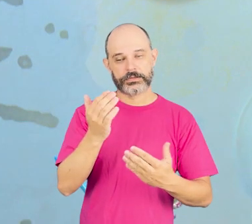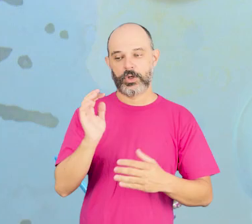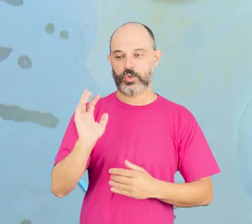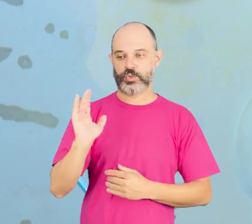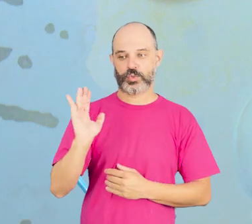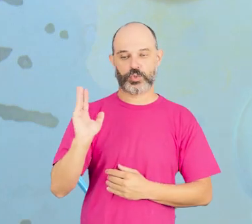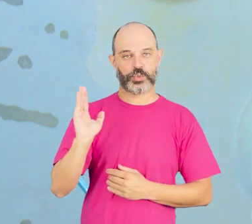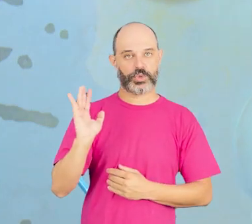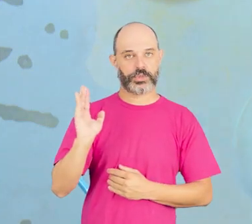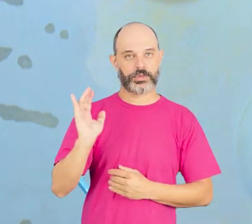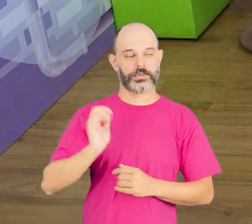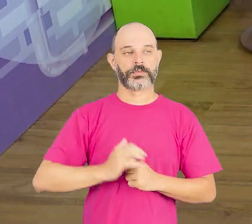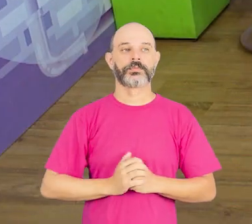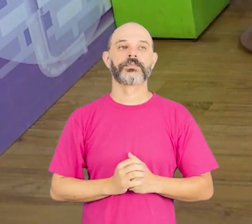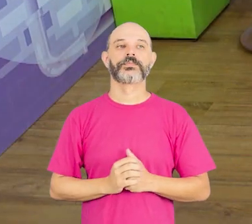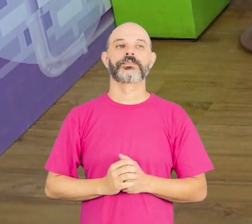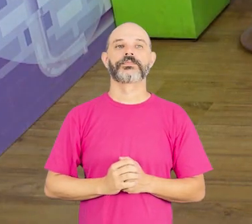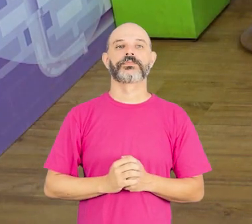Obrigada, Blue Blacos.